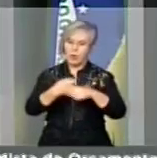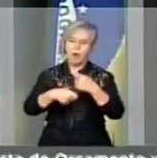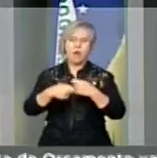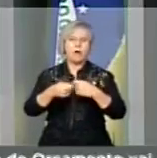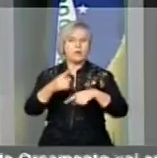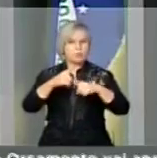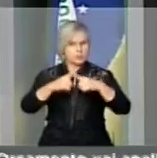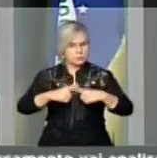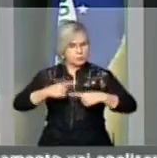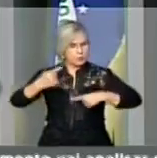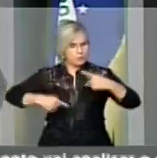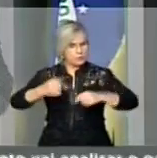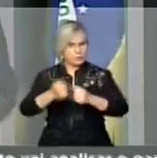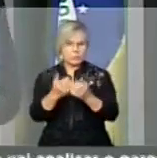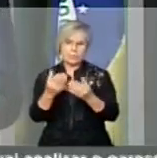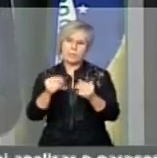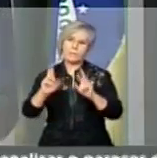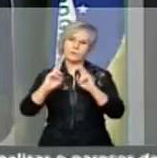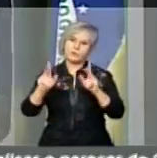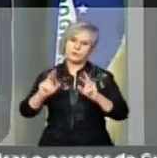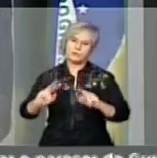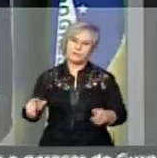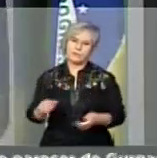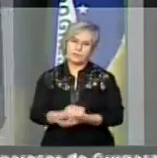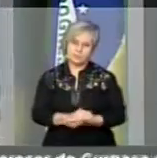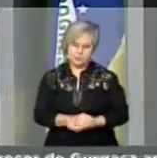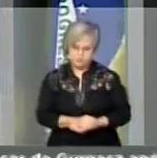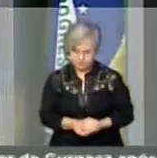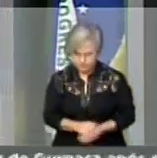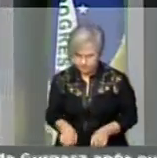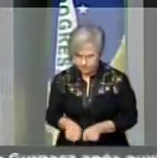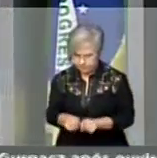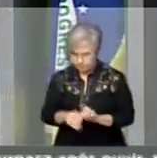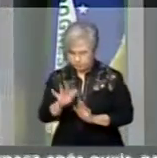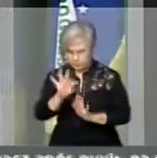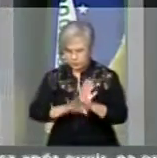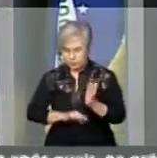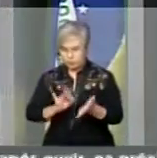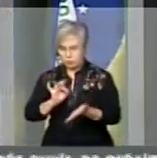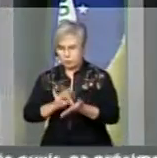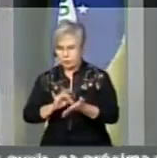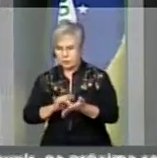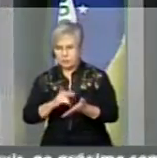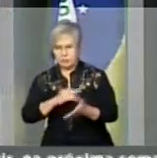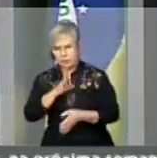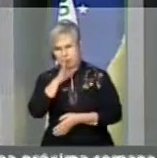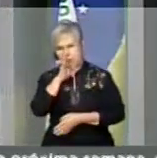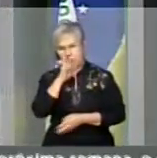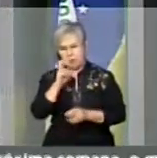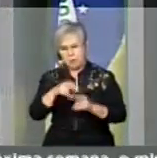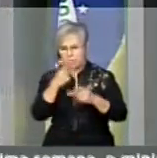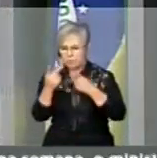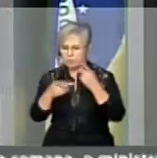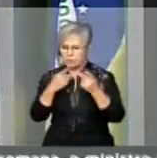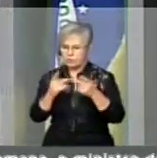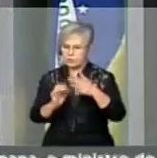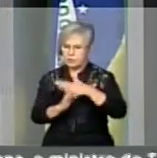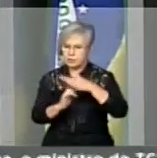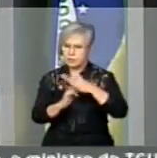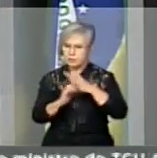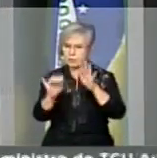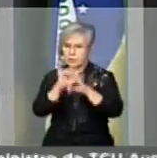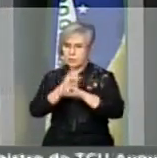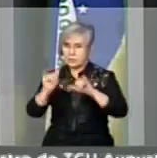variável. A referência que existe do texto original é muito excessiva, por implicar que os veículos recebam